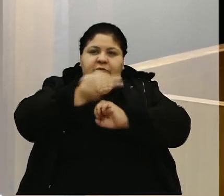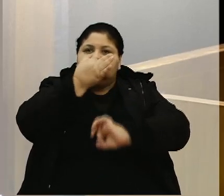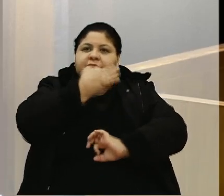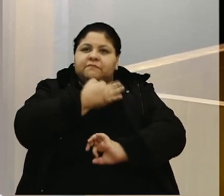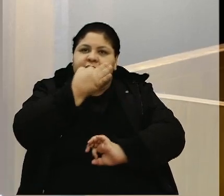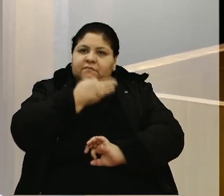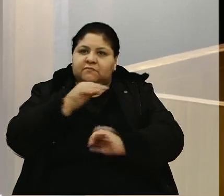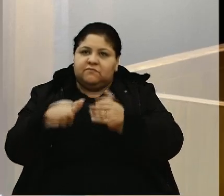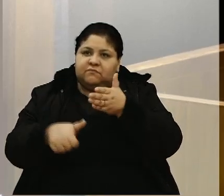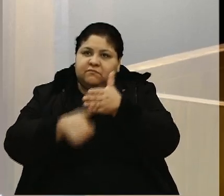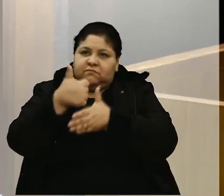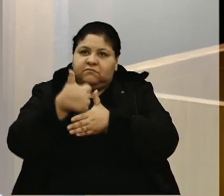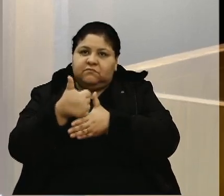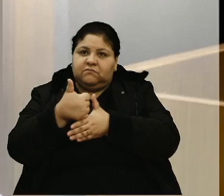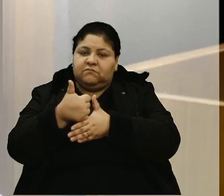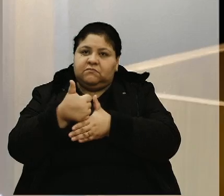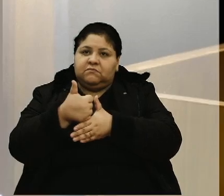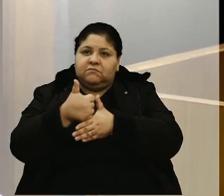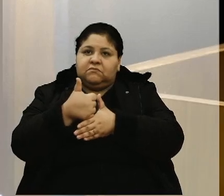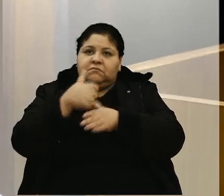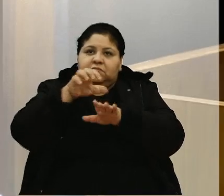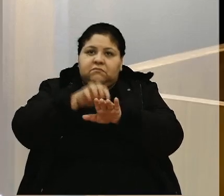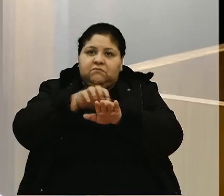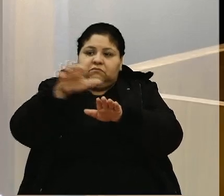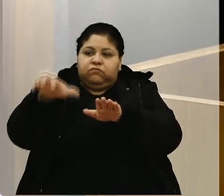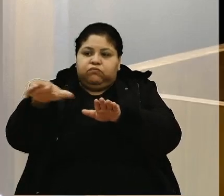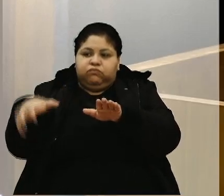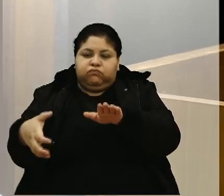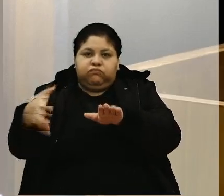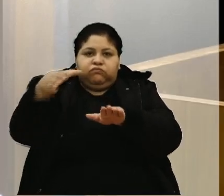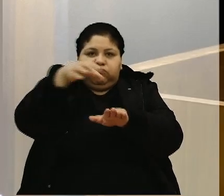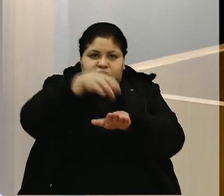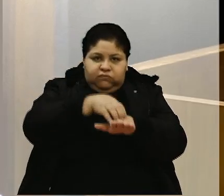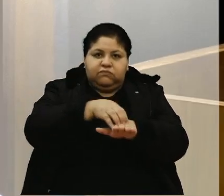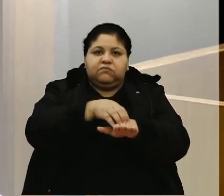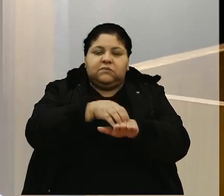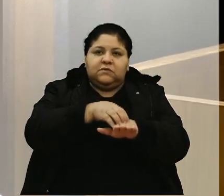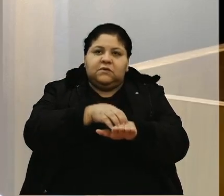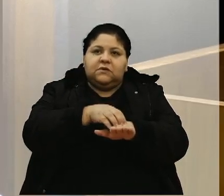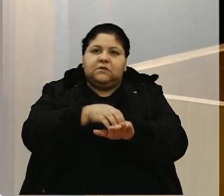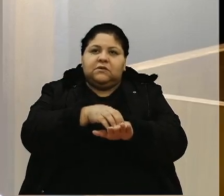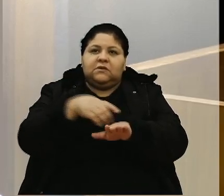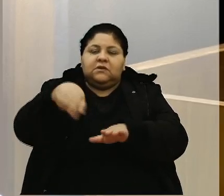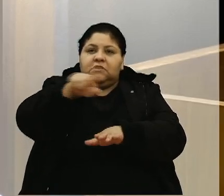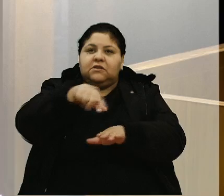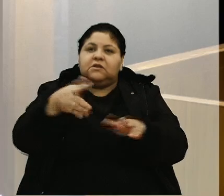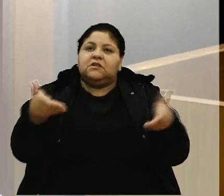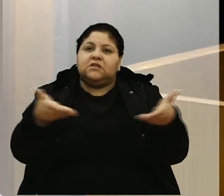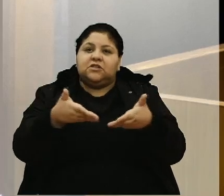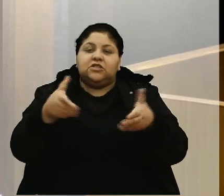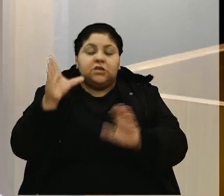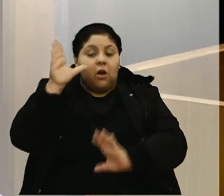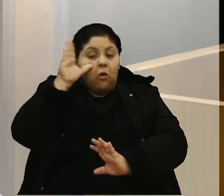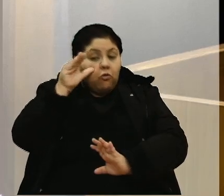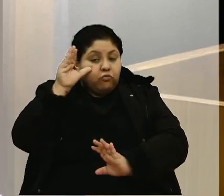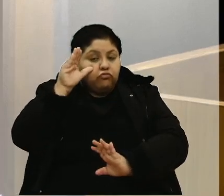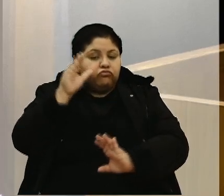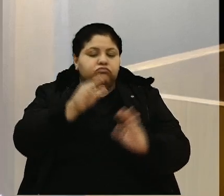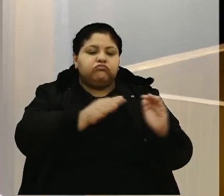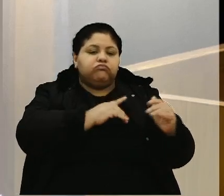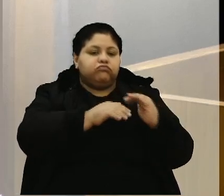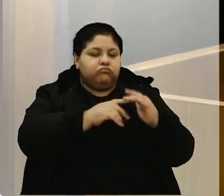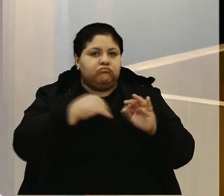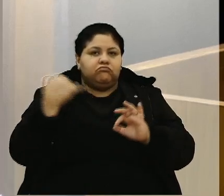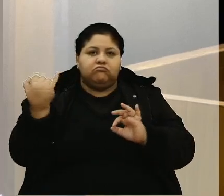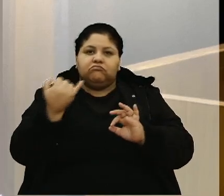Sul, melhorias nos terminais de embarque, melhoria no terminal de desembarque. A gente já observa, né, um movimento muito